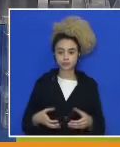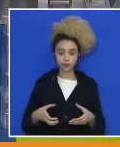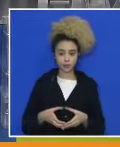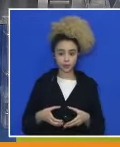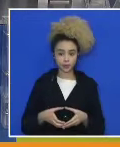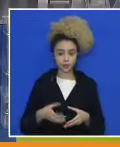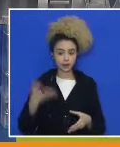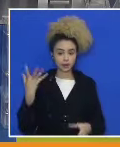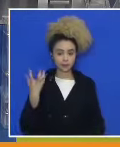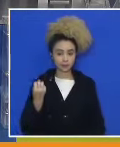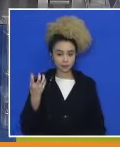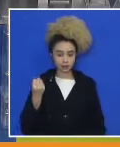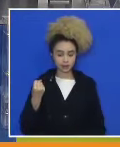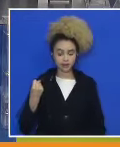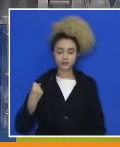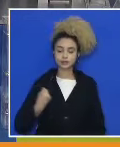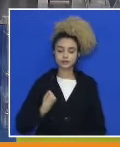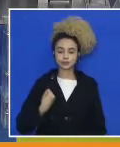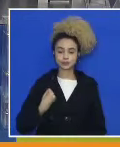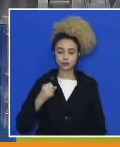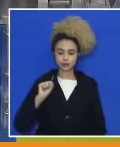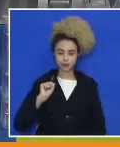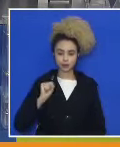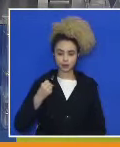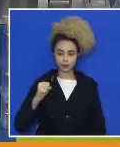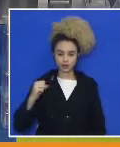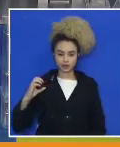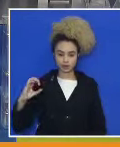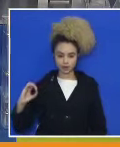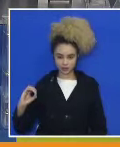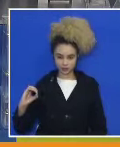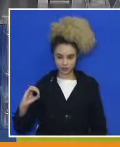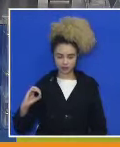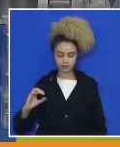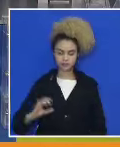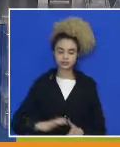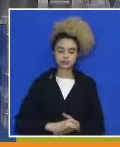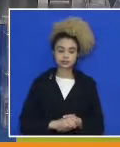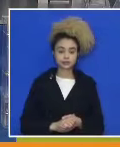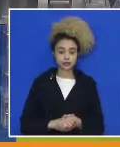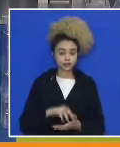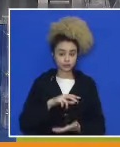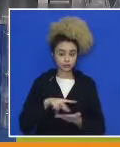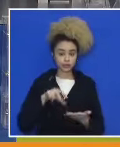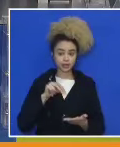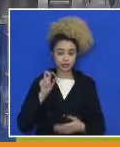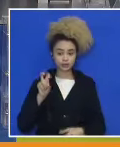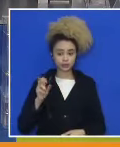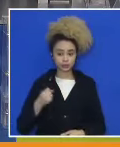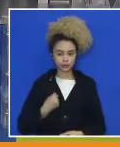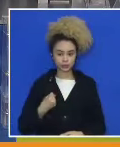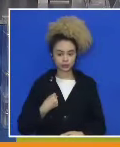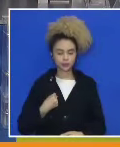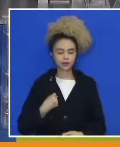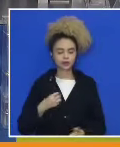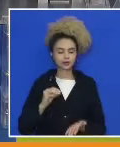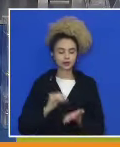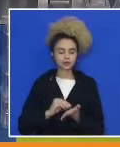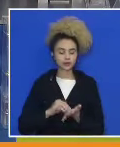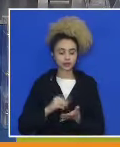Bola branca, número 80. Branca, 80. Foram sorteados 5 números, faltam